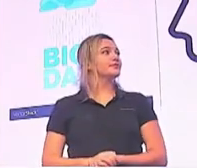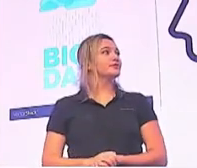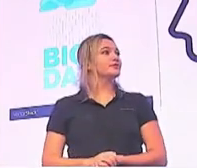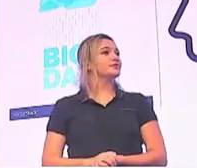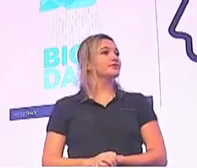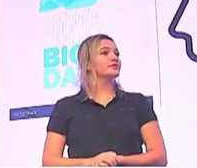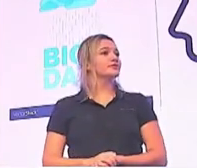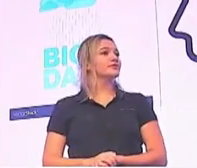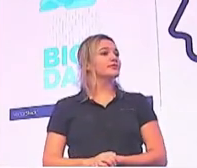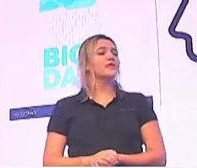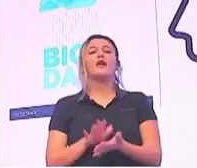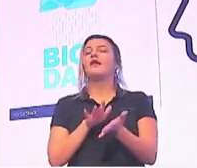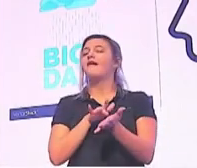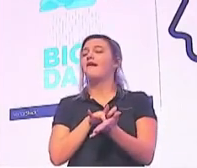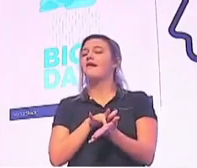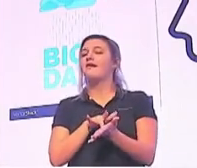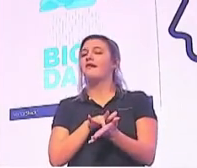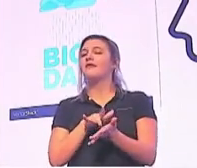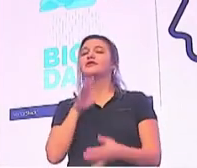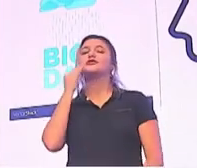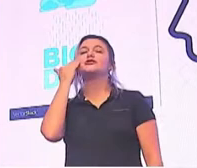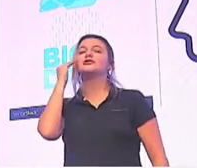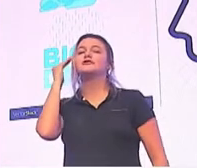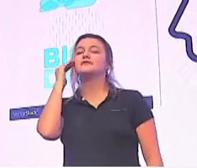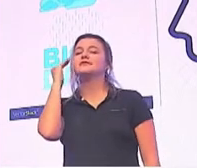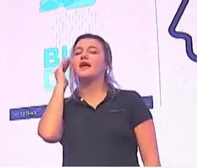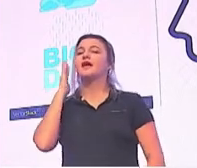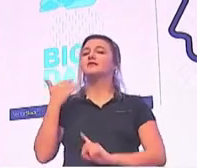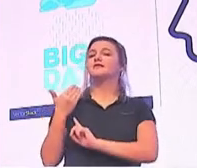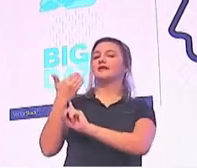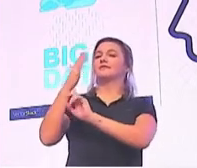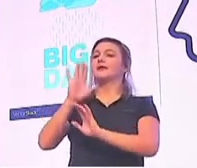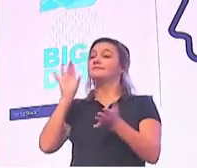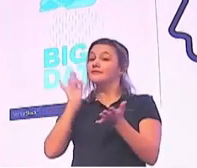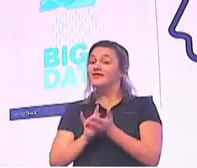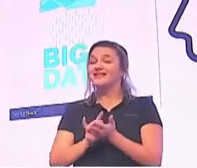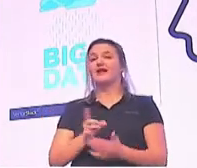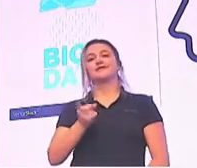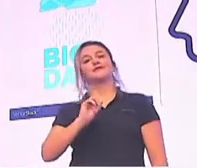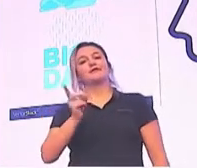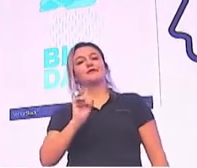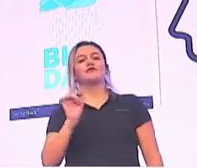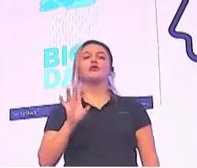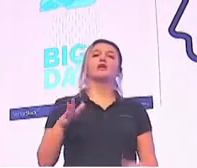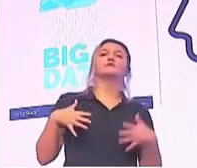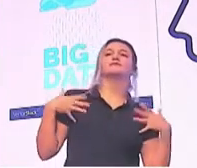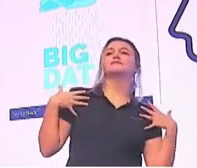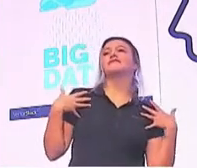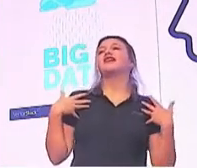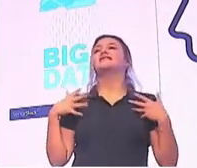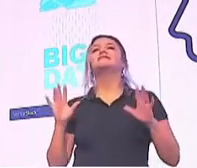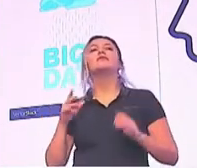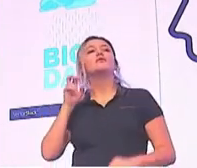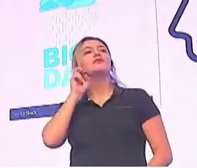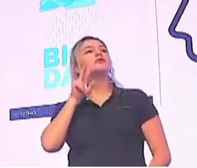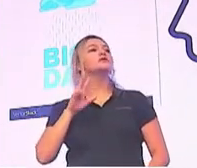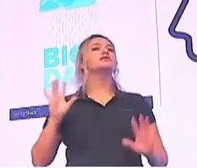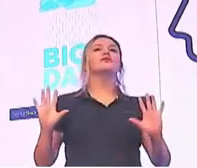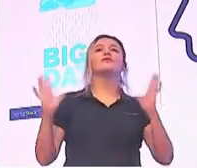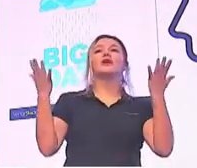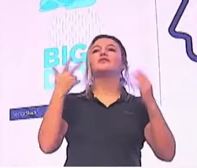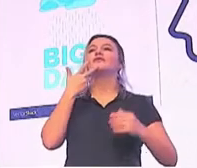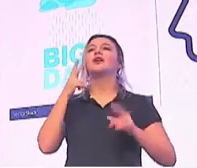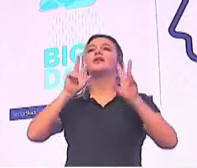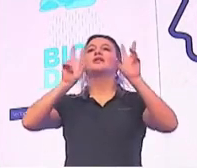finge que entende tecnologia, mas realmente não entende. Tem muita vaidade às vezes. Eu vejo muita gente nos eventos falando sobre